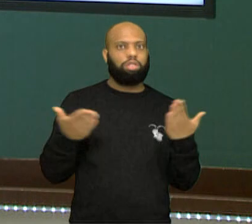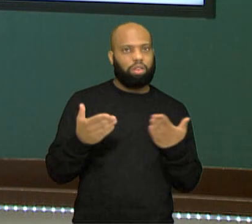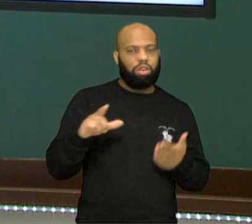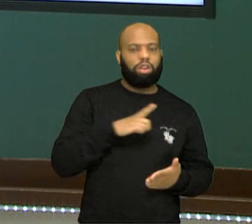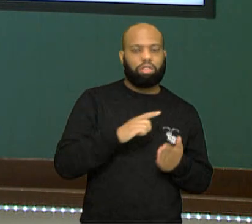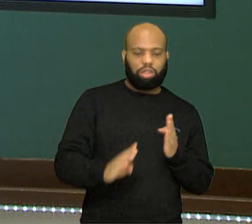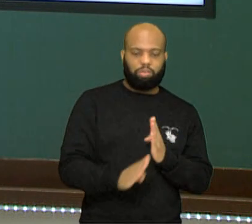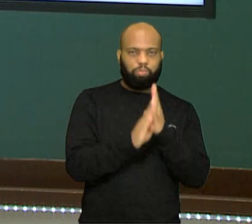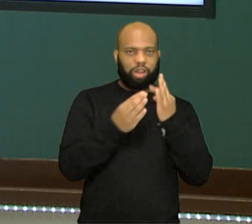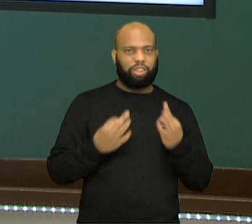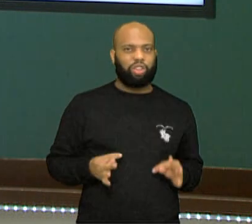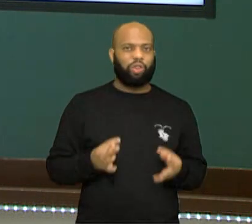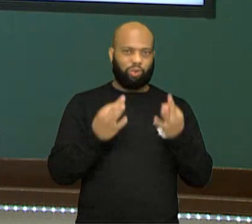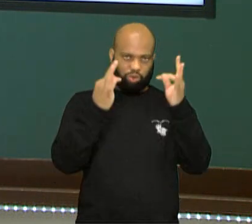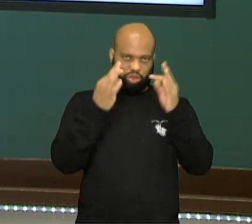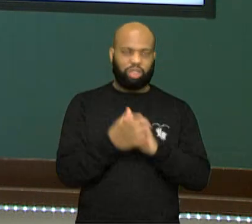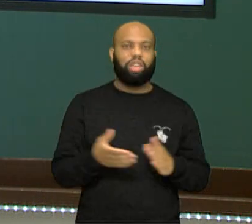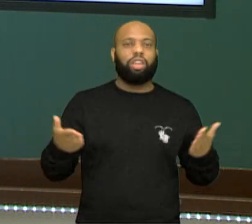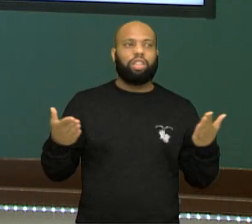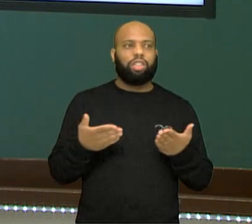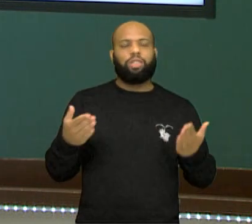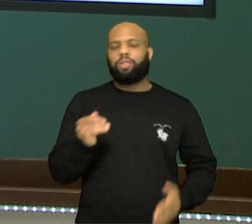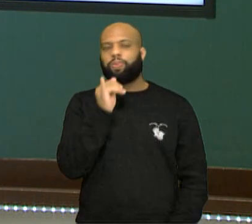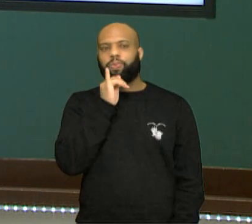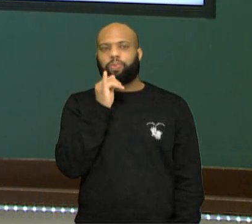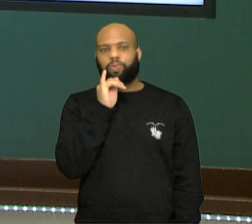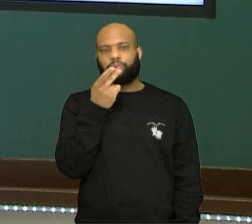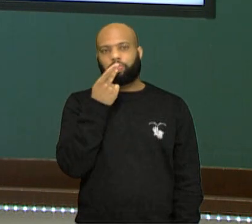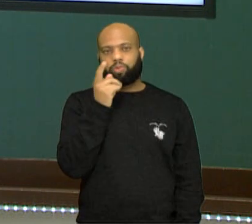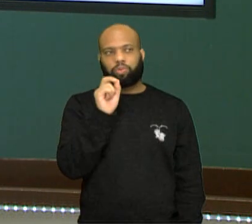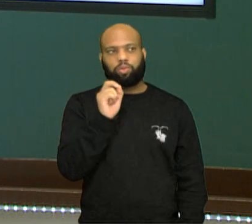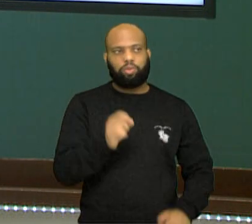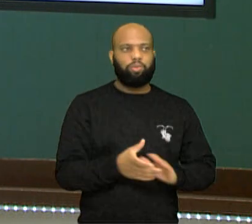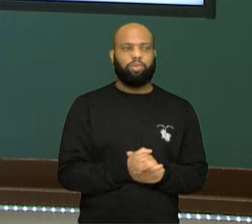né? Hoje em dia, quando a gente fala, por exemplo,